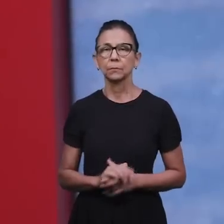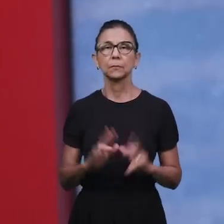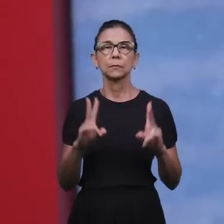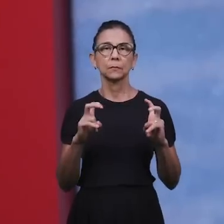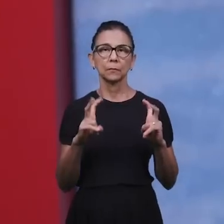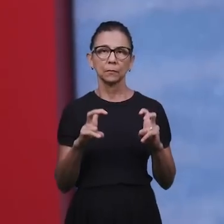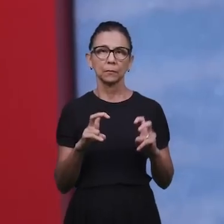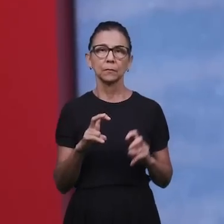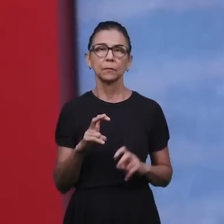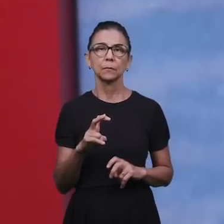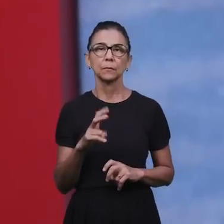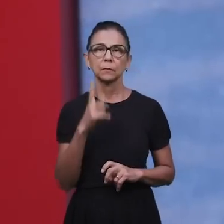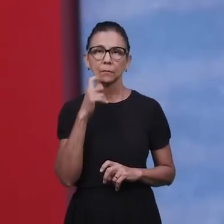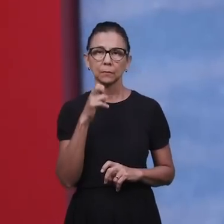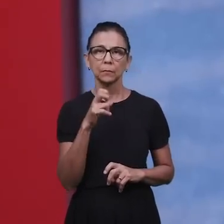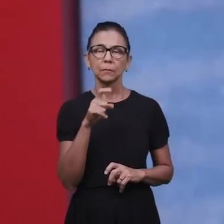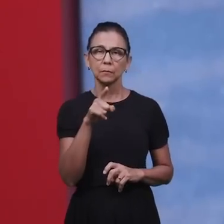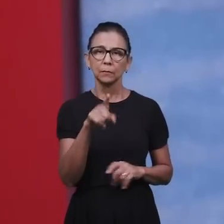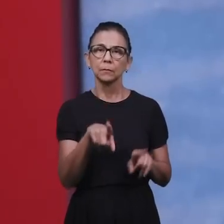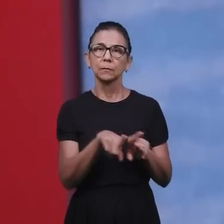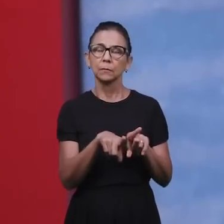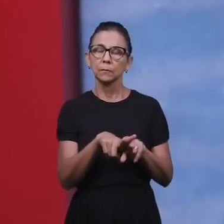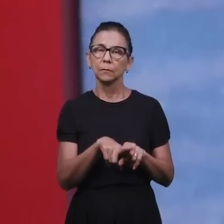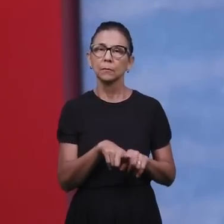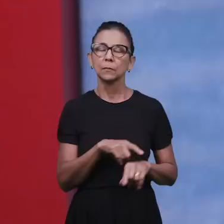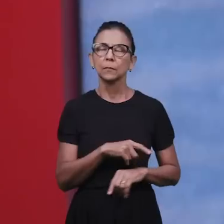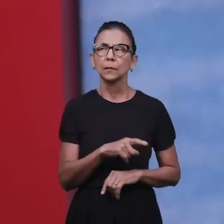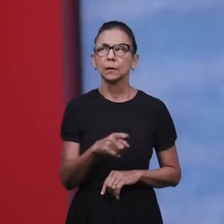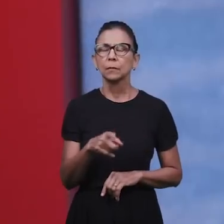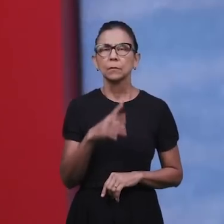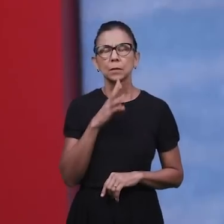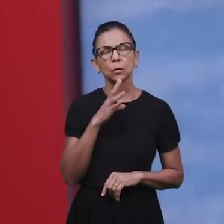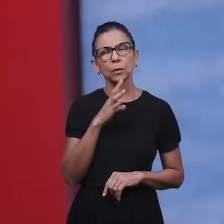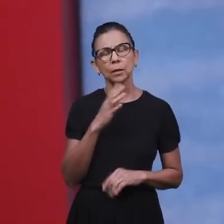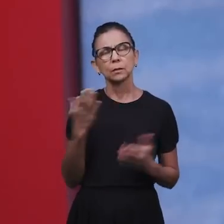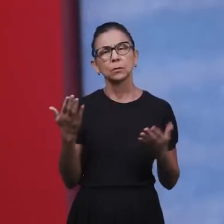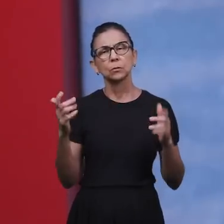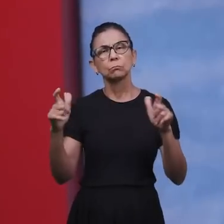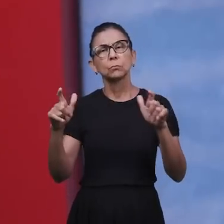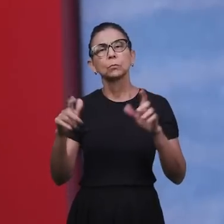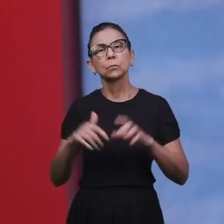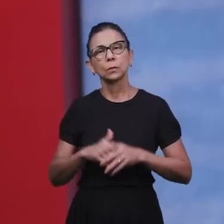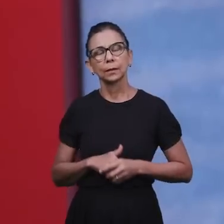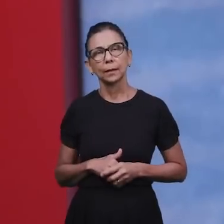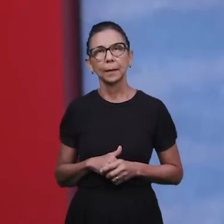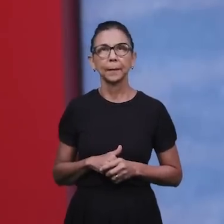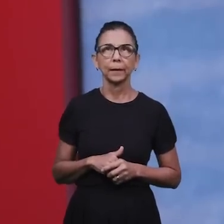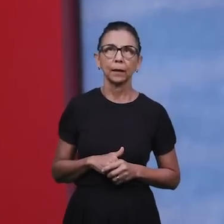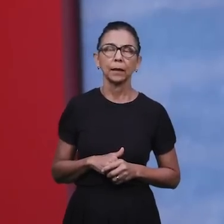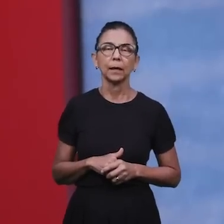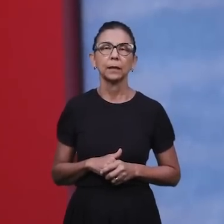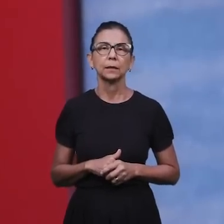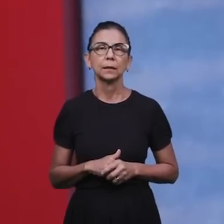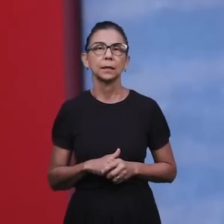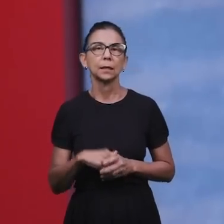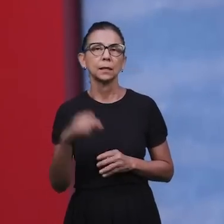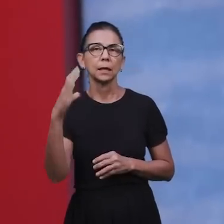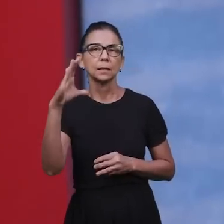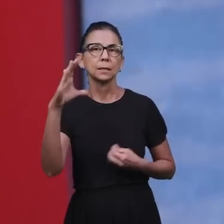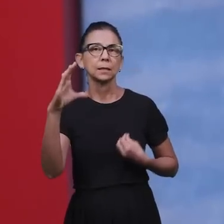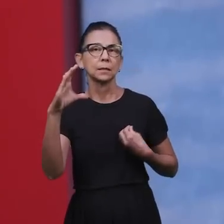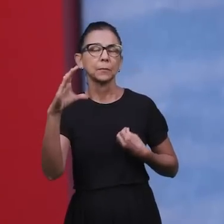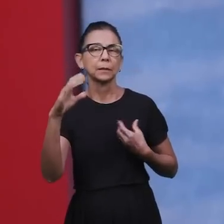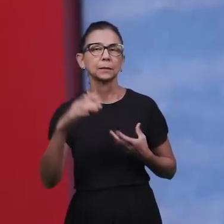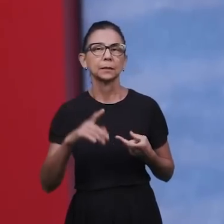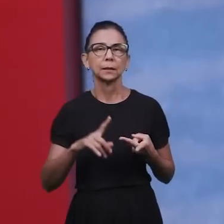que este assunto te interessa também. Porque você conhece hoje um lugar assim? Um lugar em que a ciência